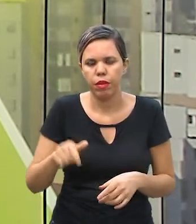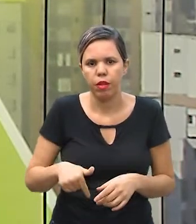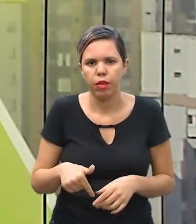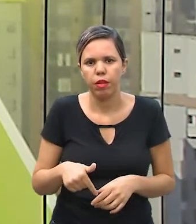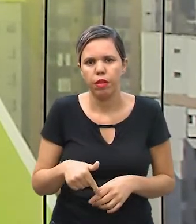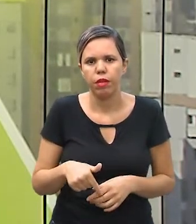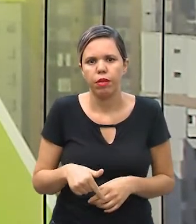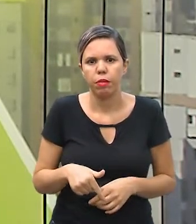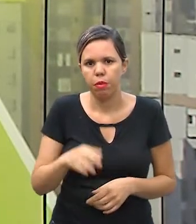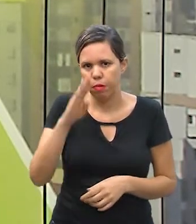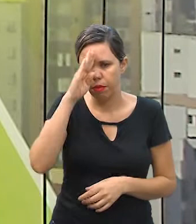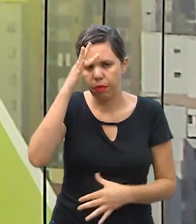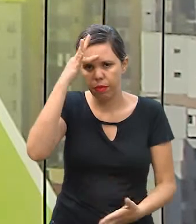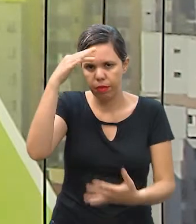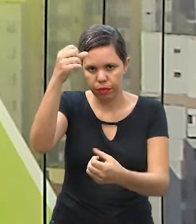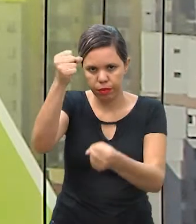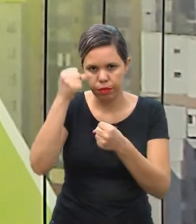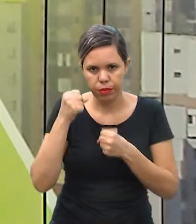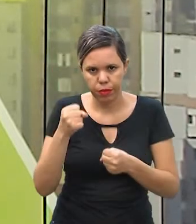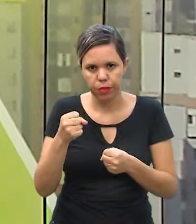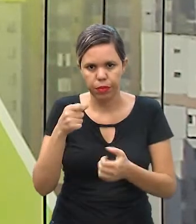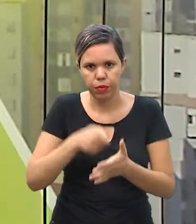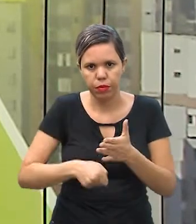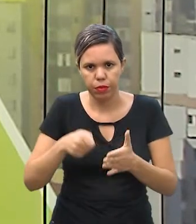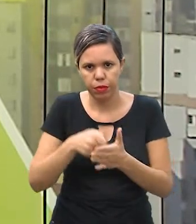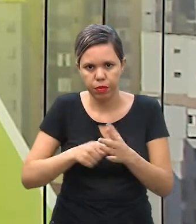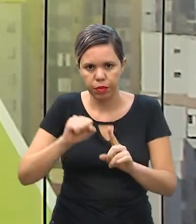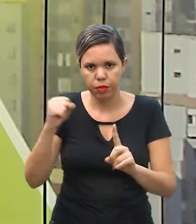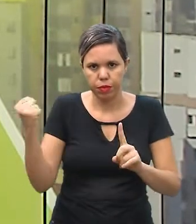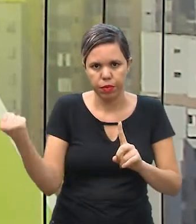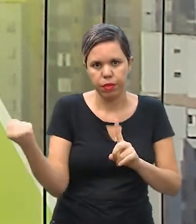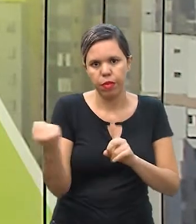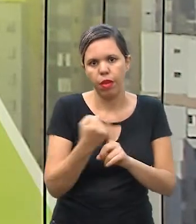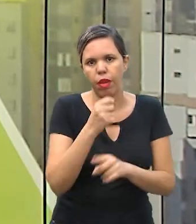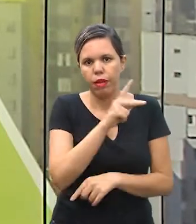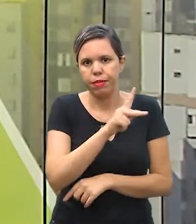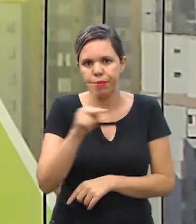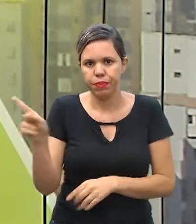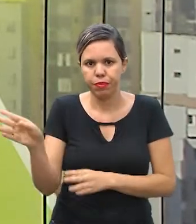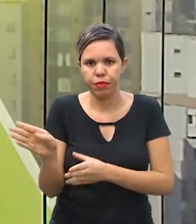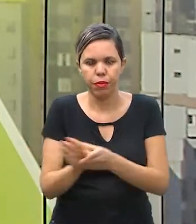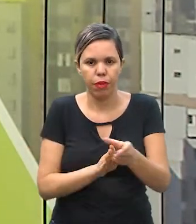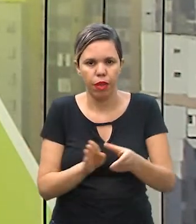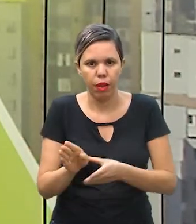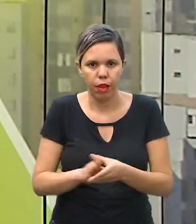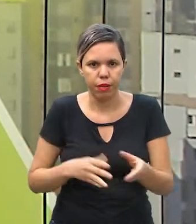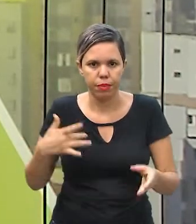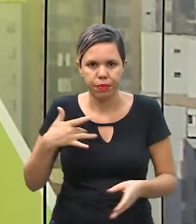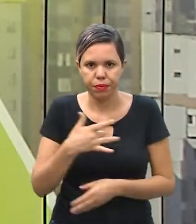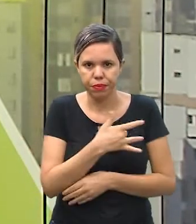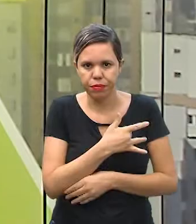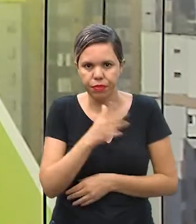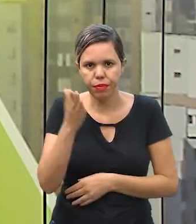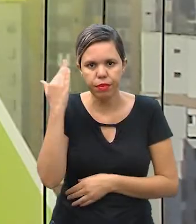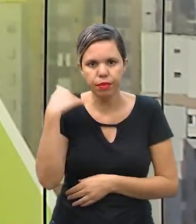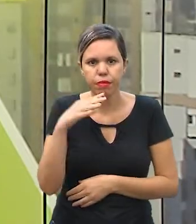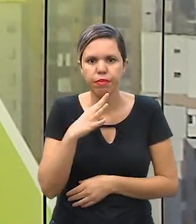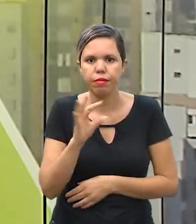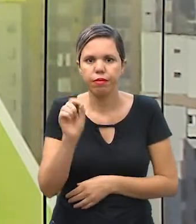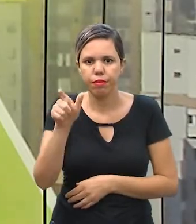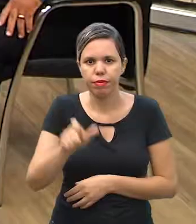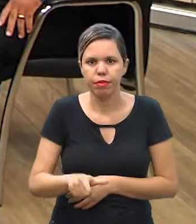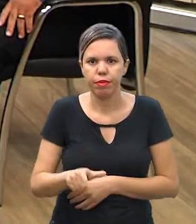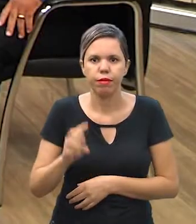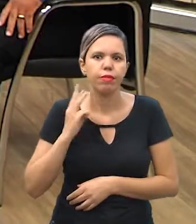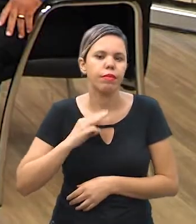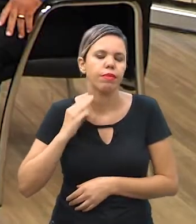fé o principal combustível para a luta social. Foi presidente do Conselho Municipal de Saúde. Já sabe quem é?